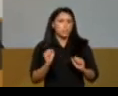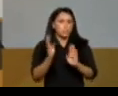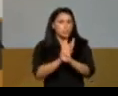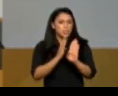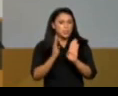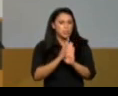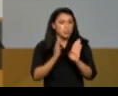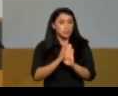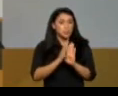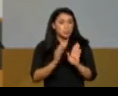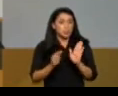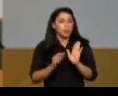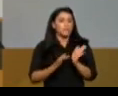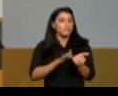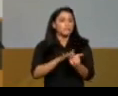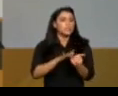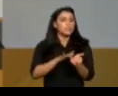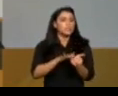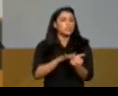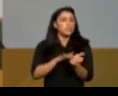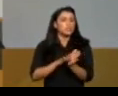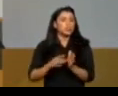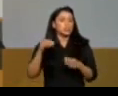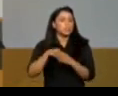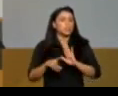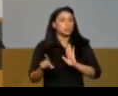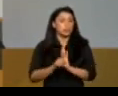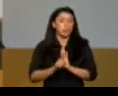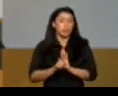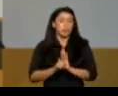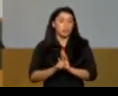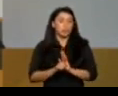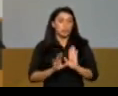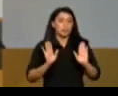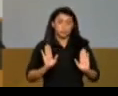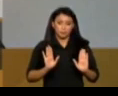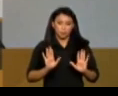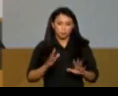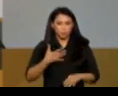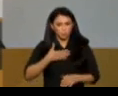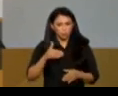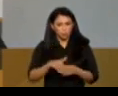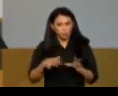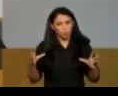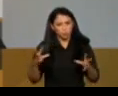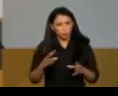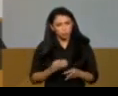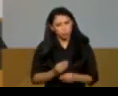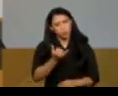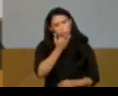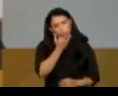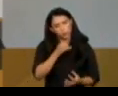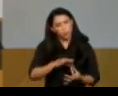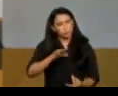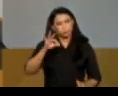o ato praticado com desvio de finalidade, como todo ato ilícito ou imoral, ou é consumado às escondidas, ou